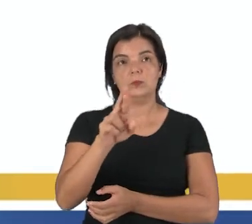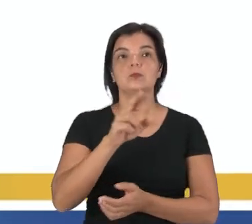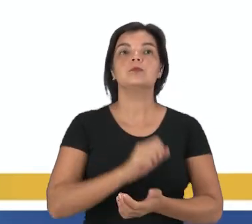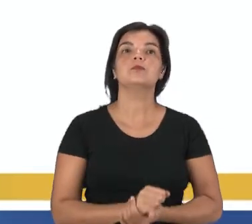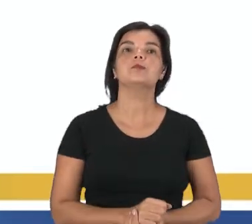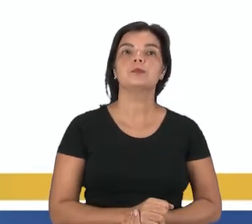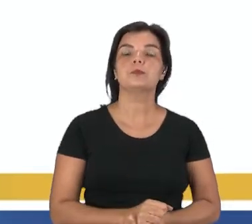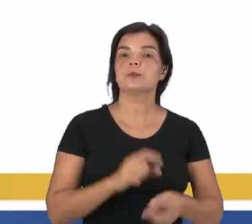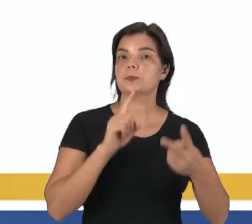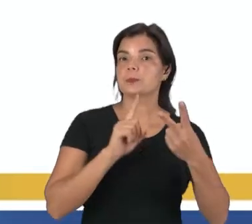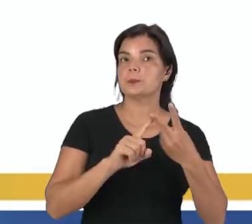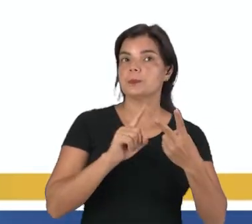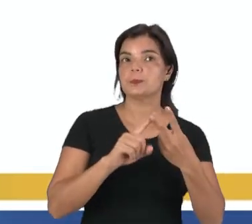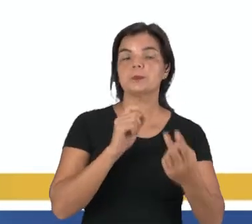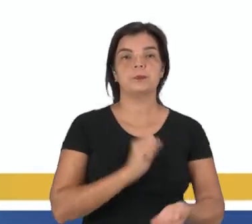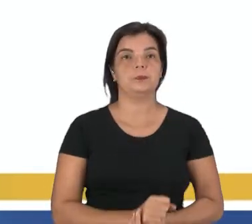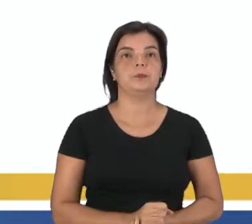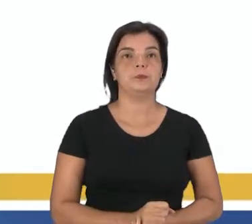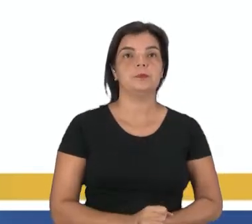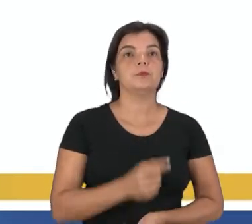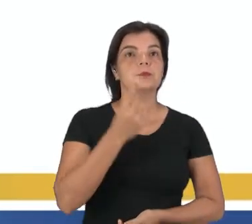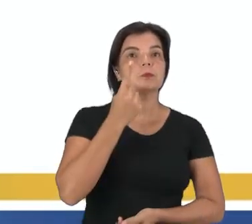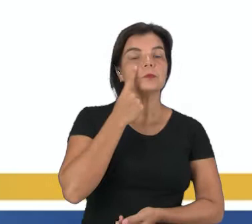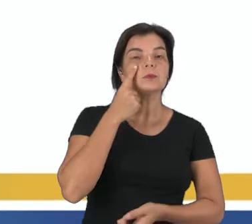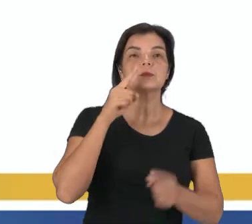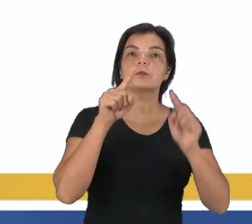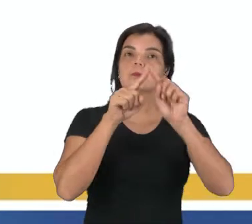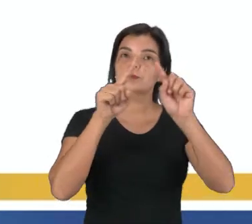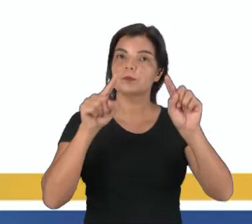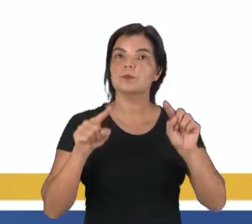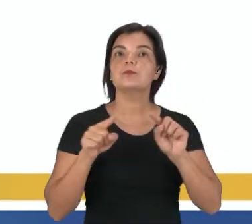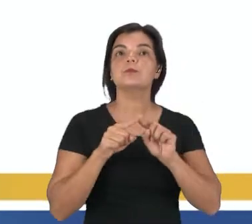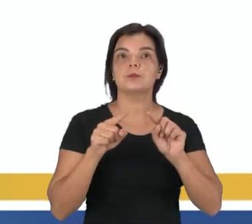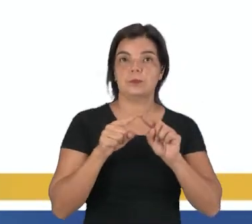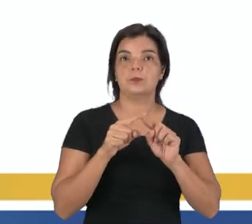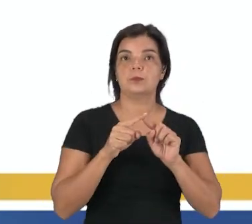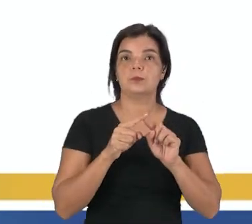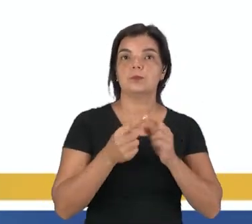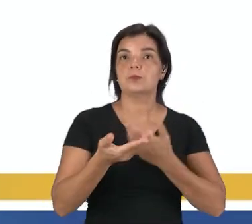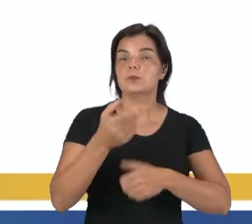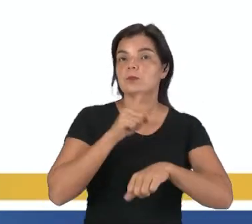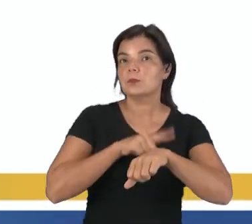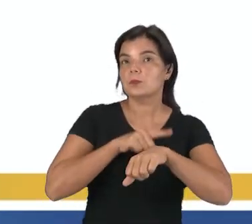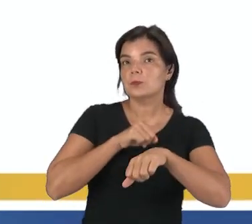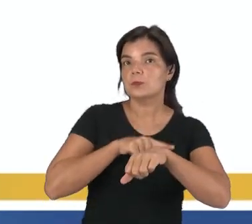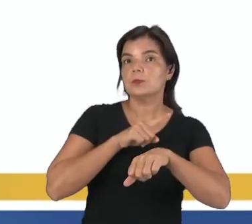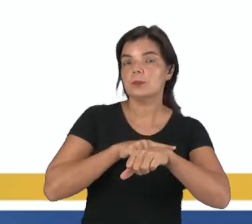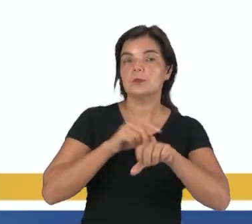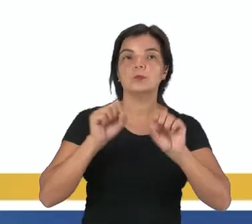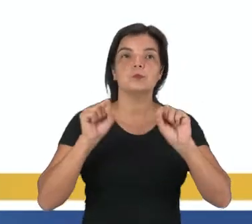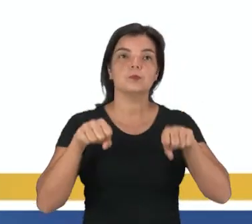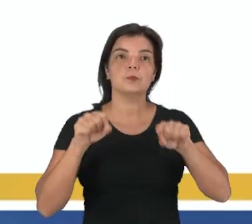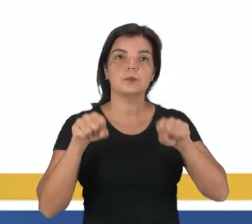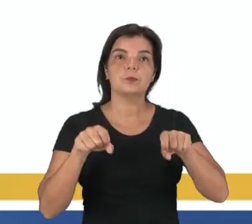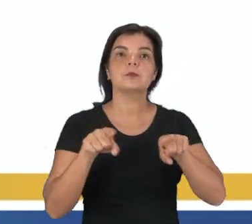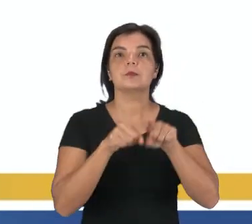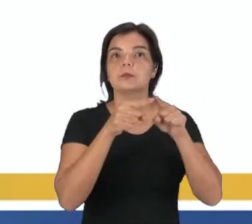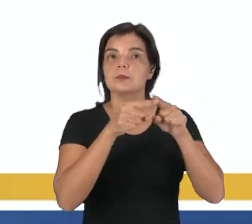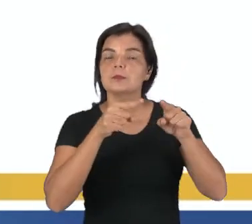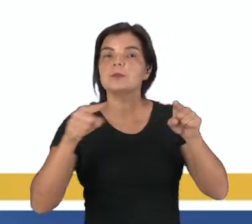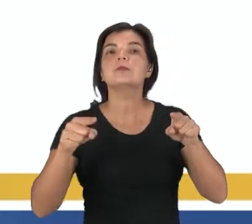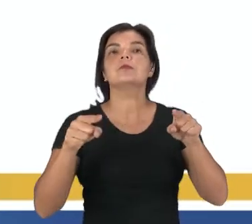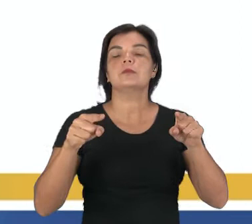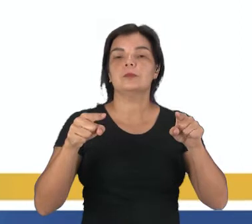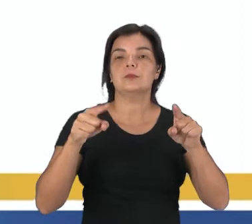reais. Bom, situação 2. Observe no quadro abaixo a relação entre o tempo gasto por um motociclista